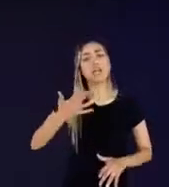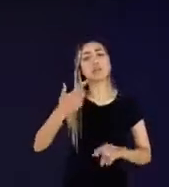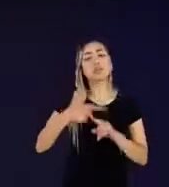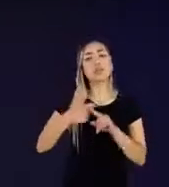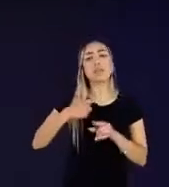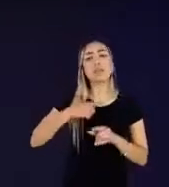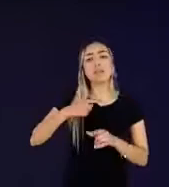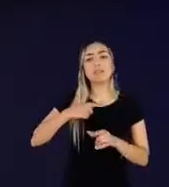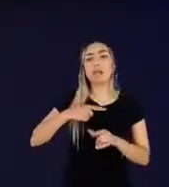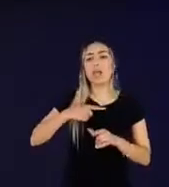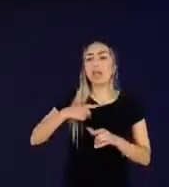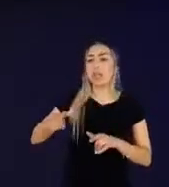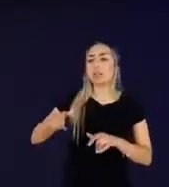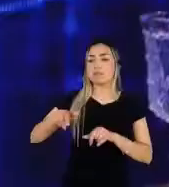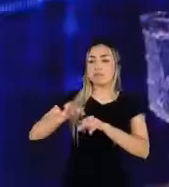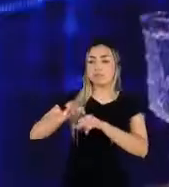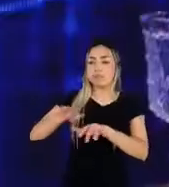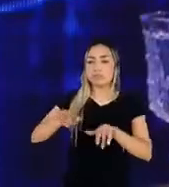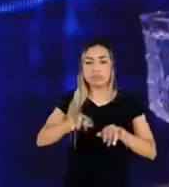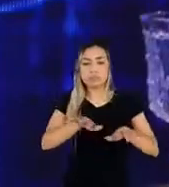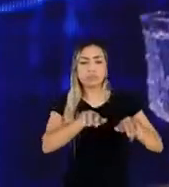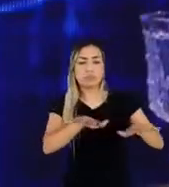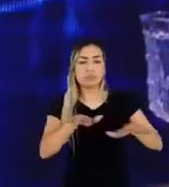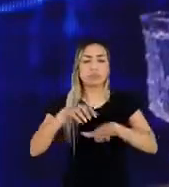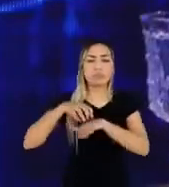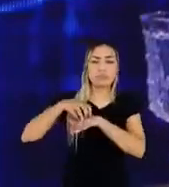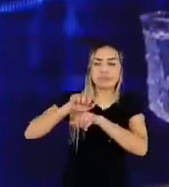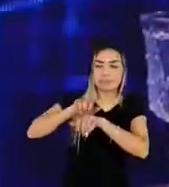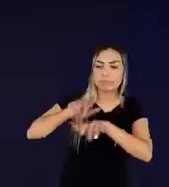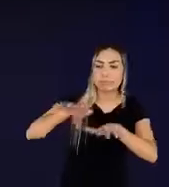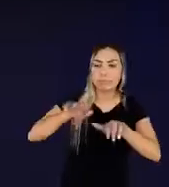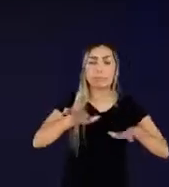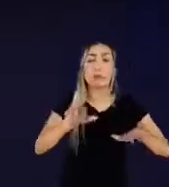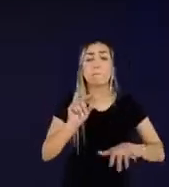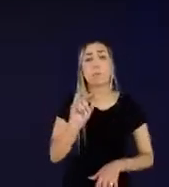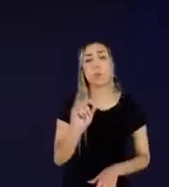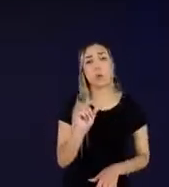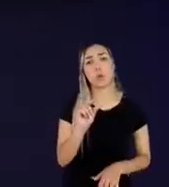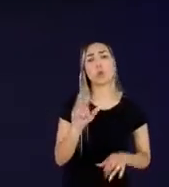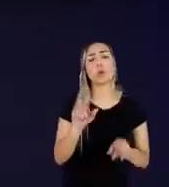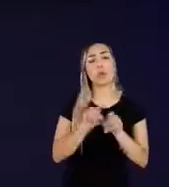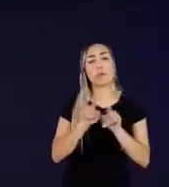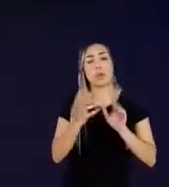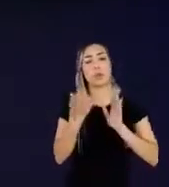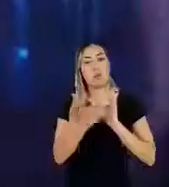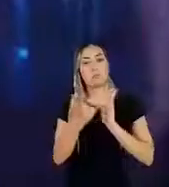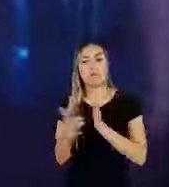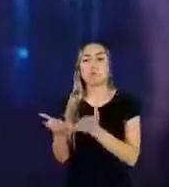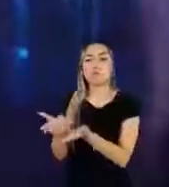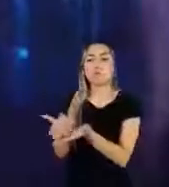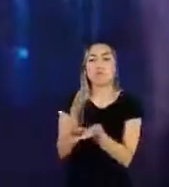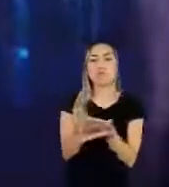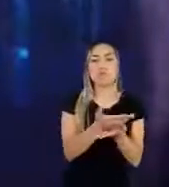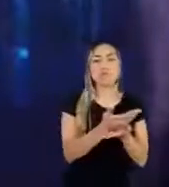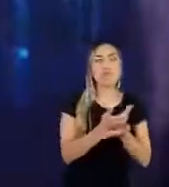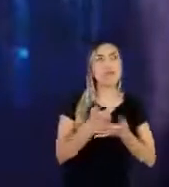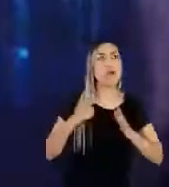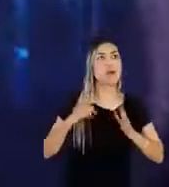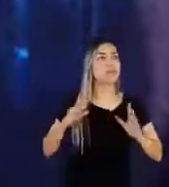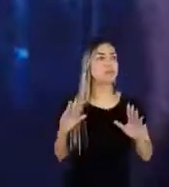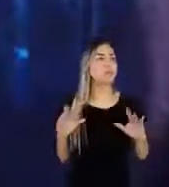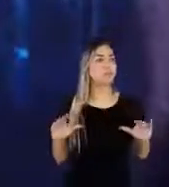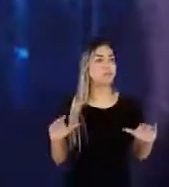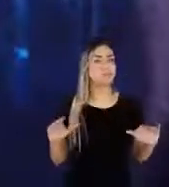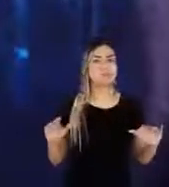distribuidoras, transfere para a distribuidora o papel do recolhimento do imposto, né, e fica ali no conforto com a